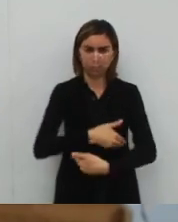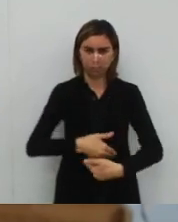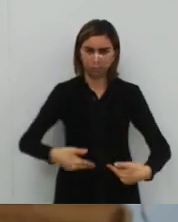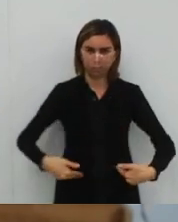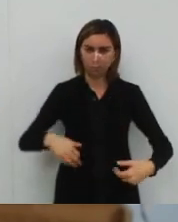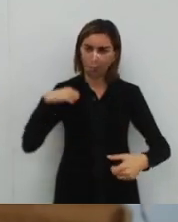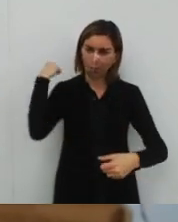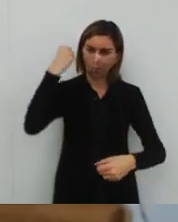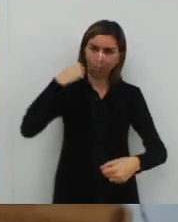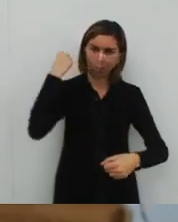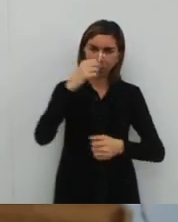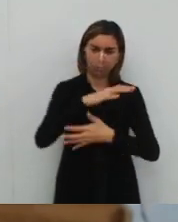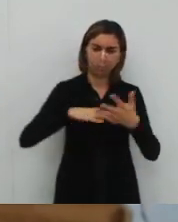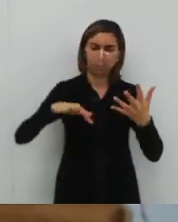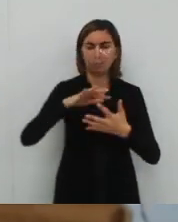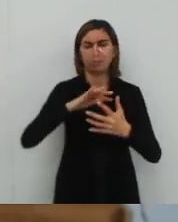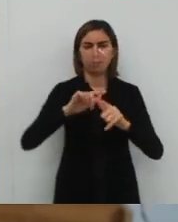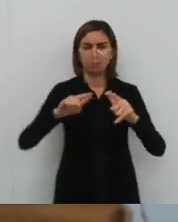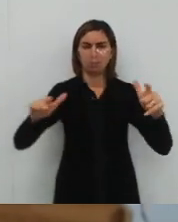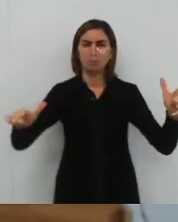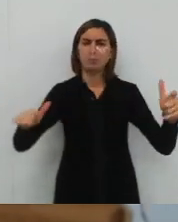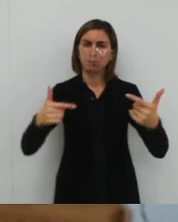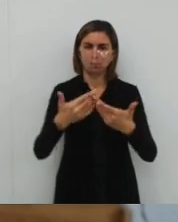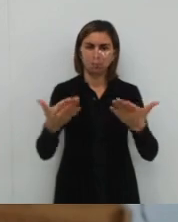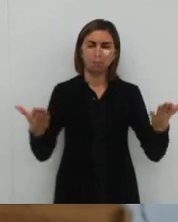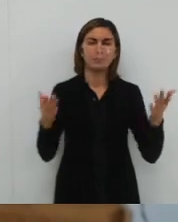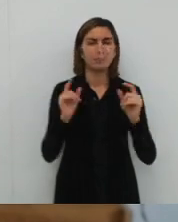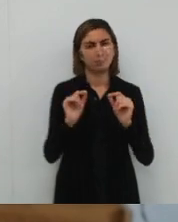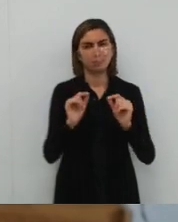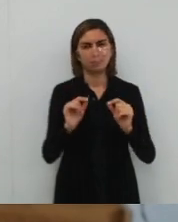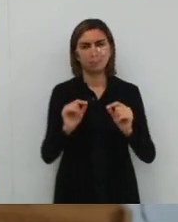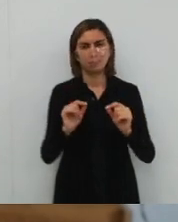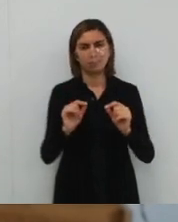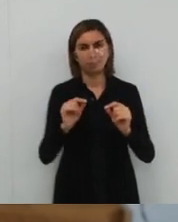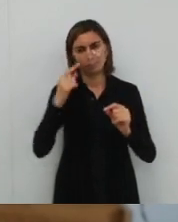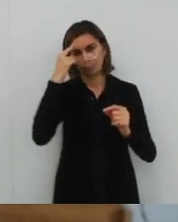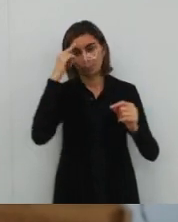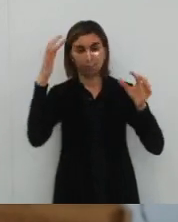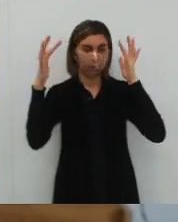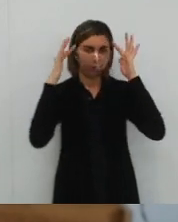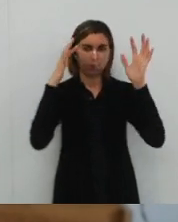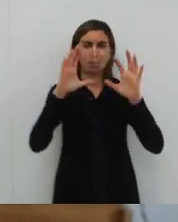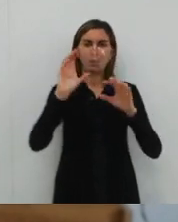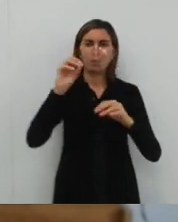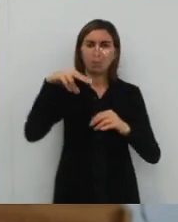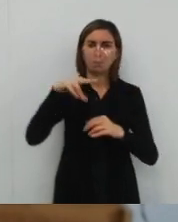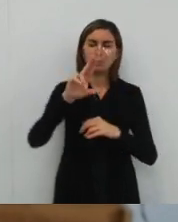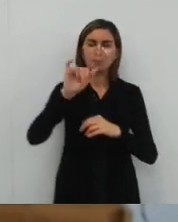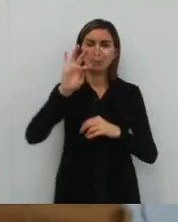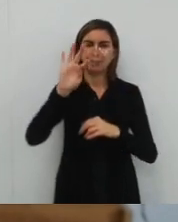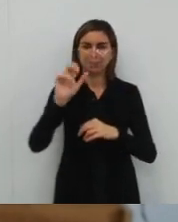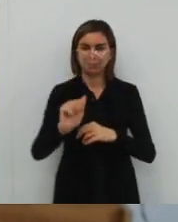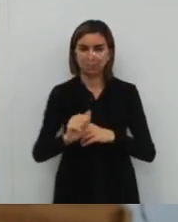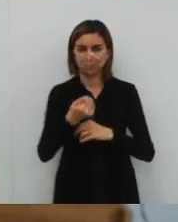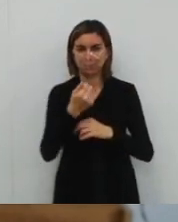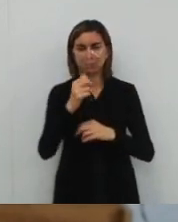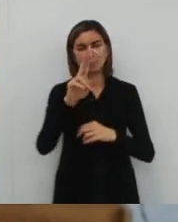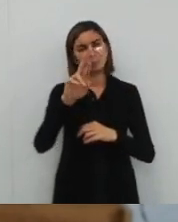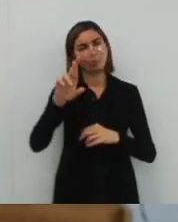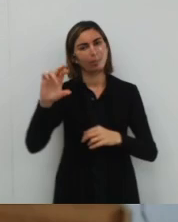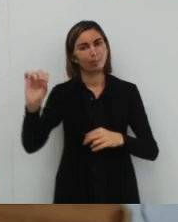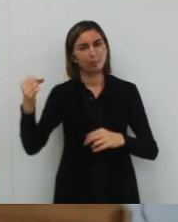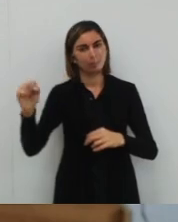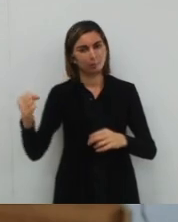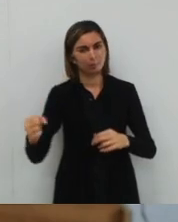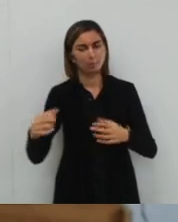se revoltar, vai se tornar um campo fértil para as ideologias comunistas da União Soviética. Então vivemos aí um período